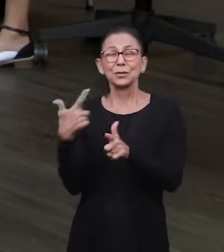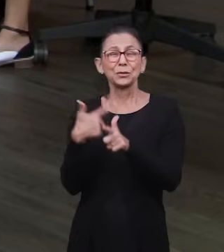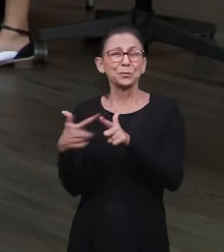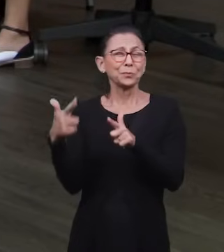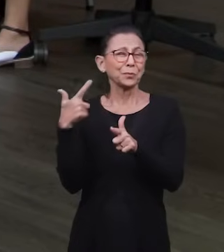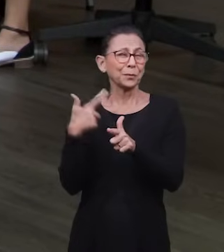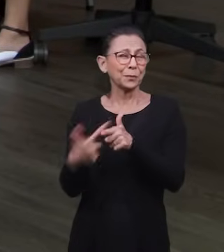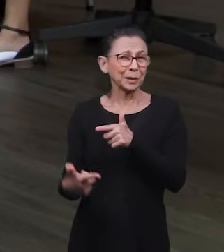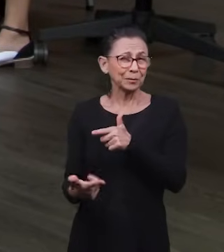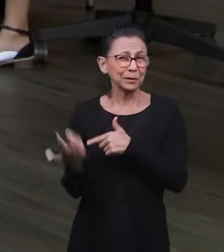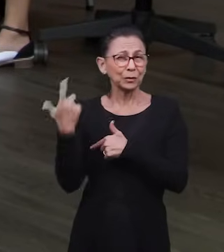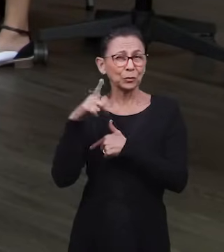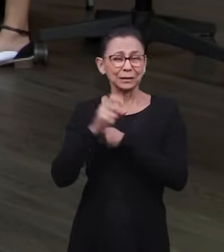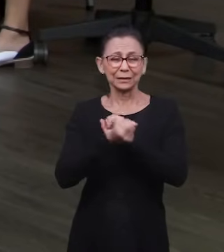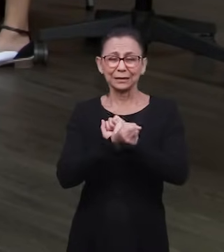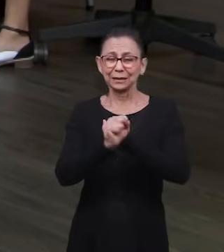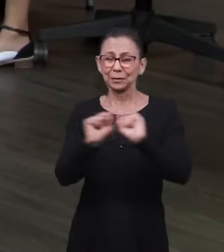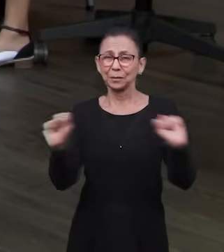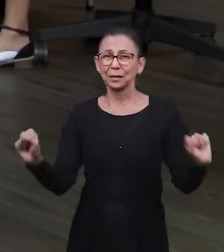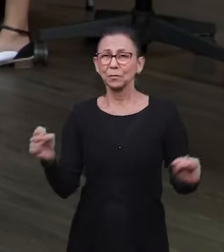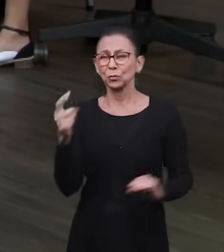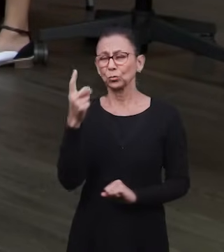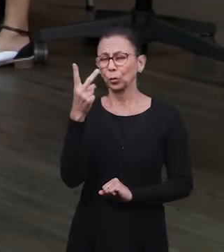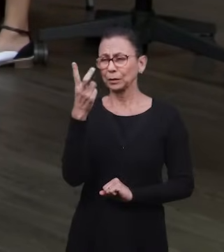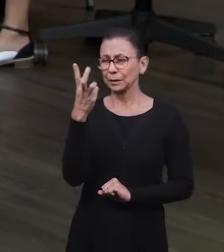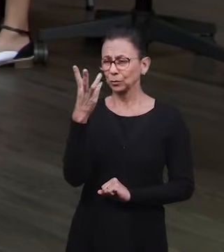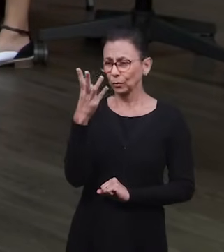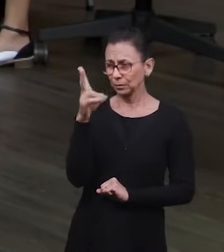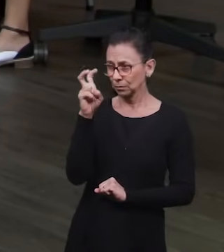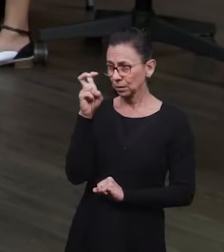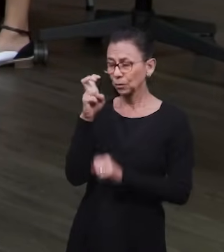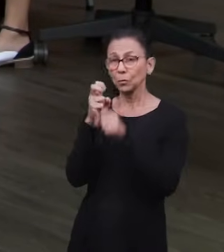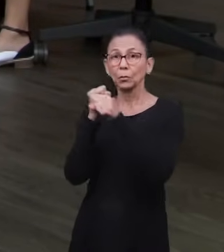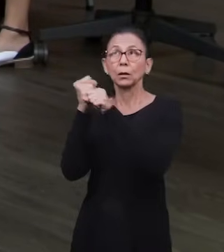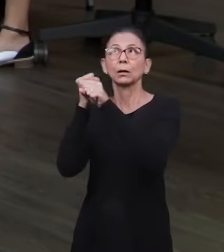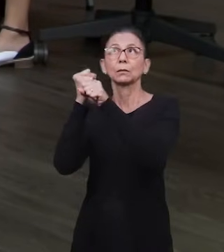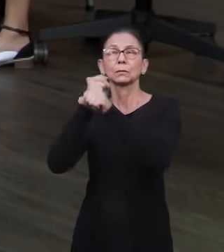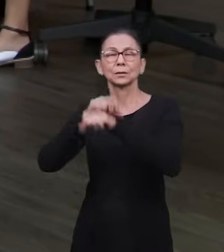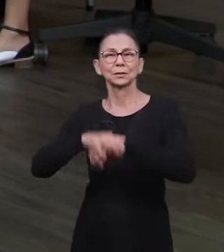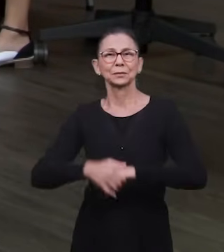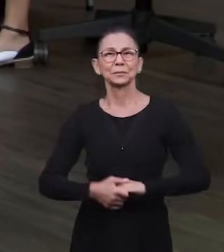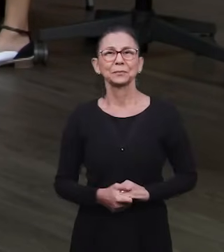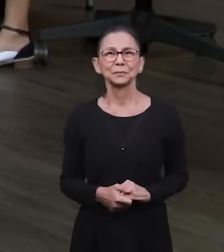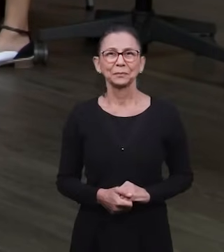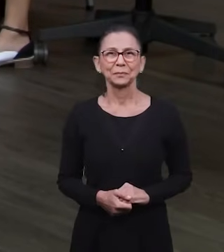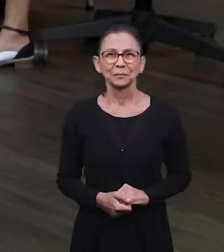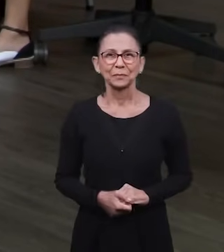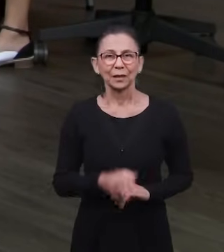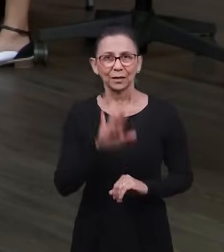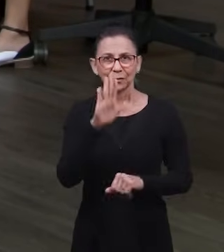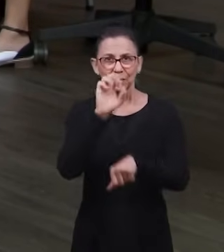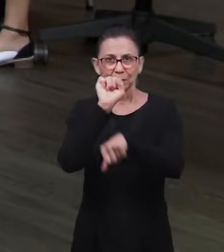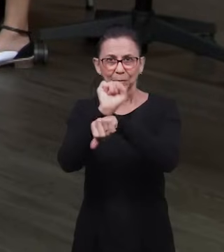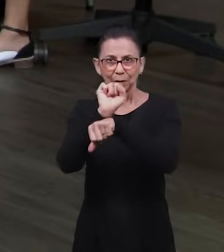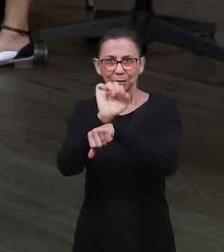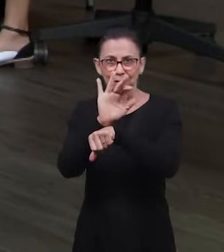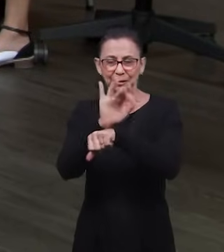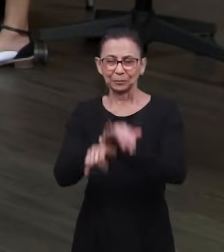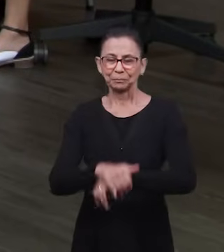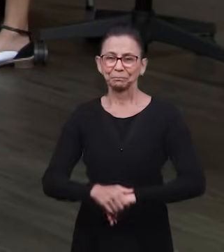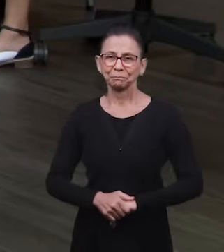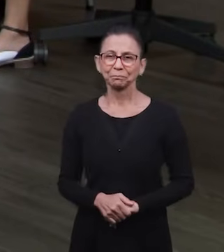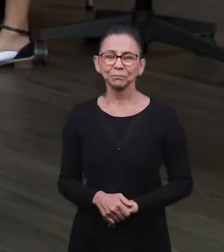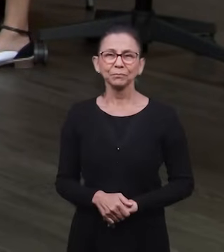libertava desde um vício, que ele não se libertava de jeito nenhum. Mas passou 1 ano, 2, 3, 4, 5. Eu vou até colocar uma pausa